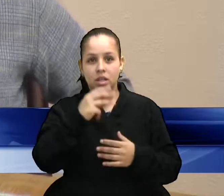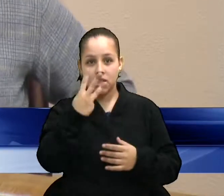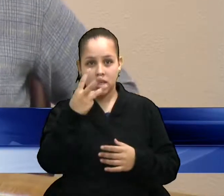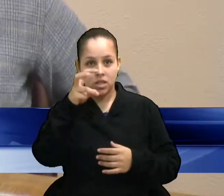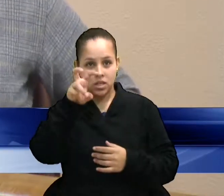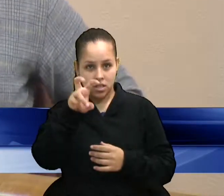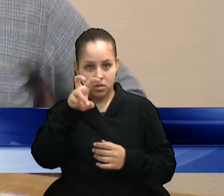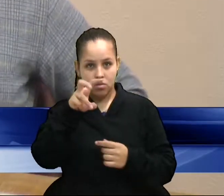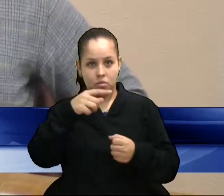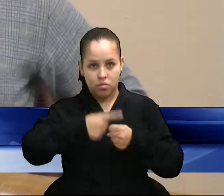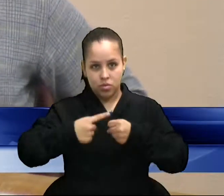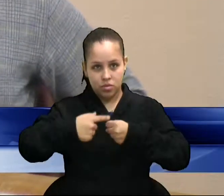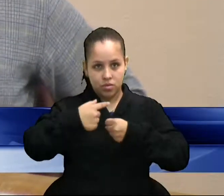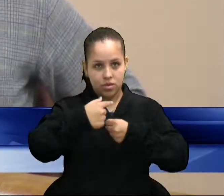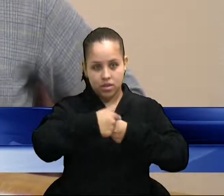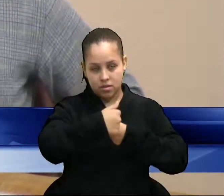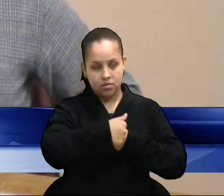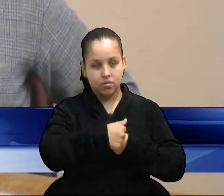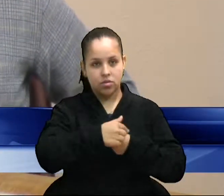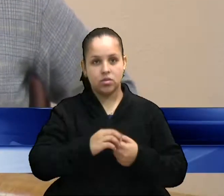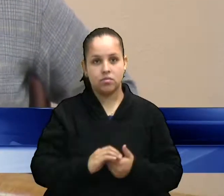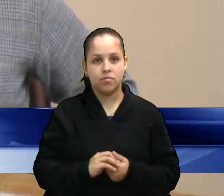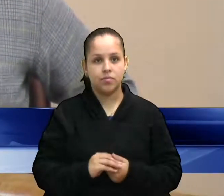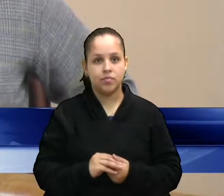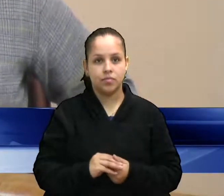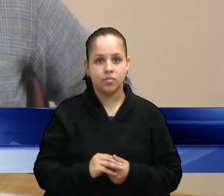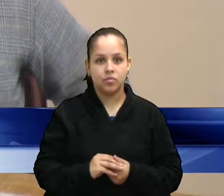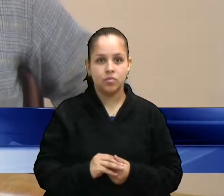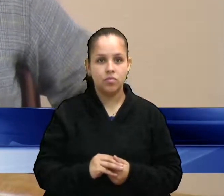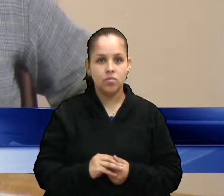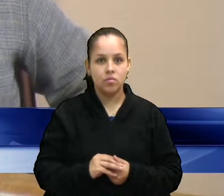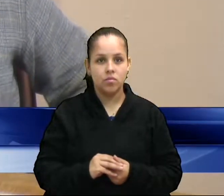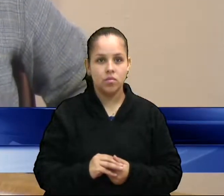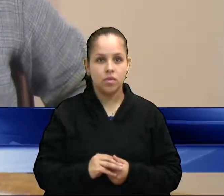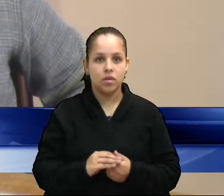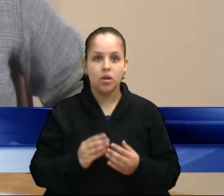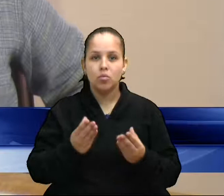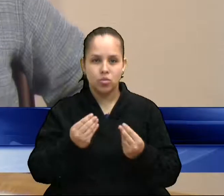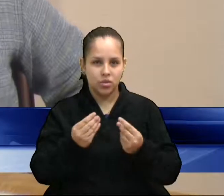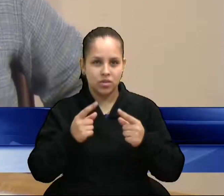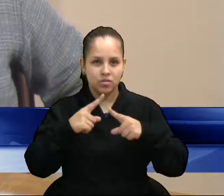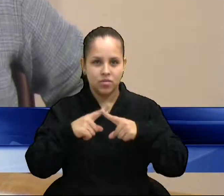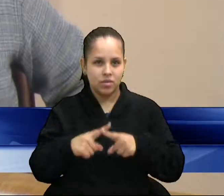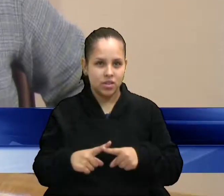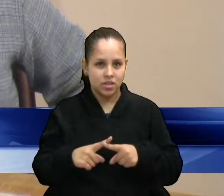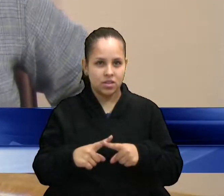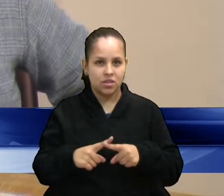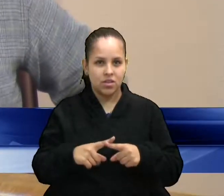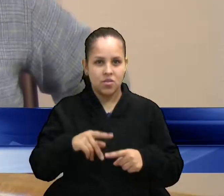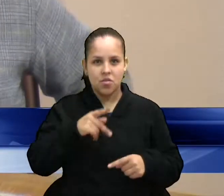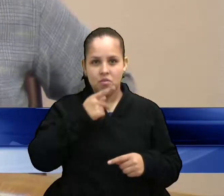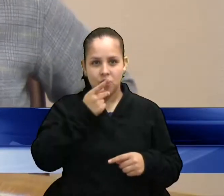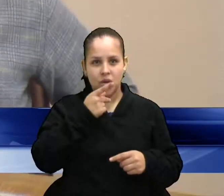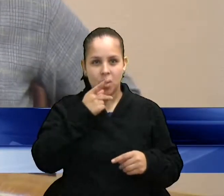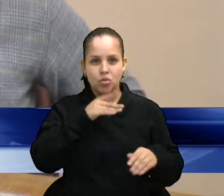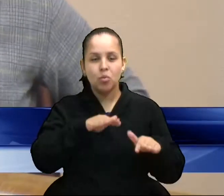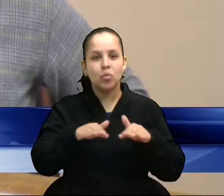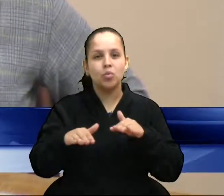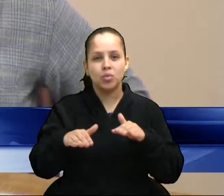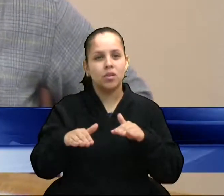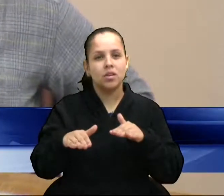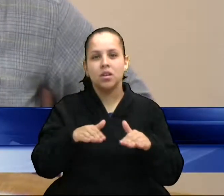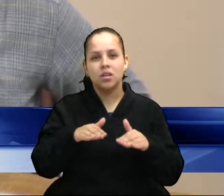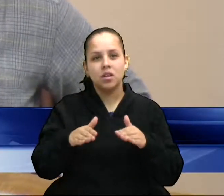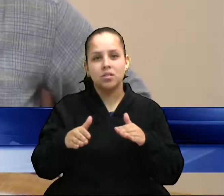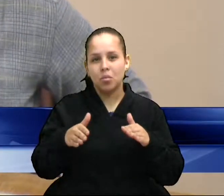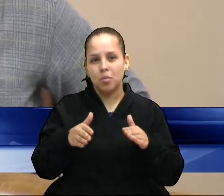municípios e, para muitas vezes, quando se fala em mobilidade urbana, nunca foi